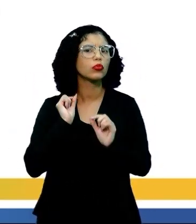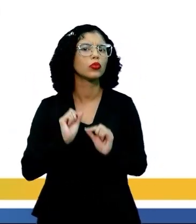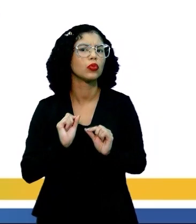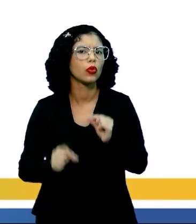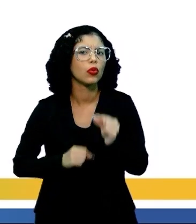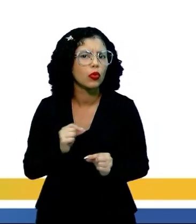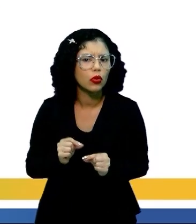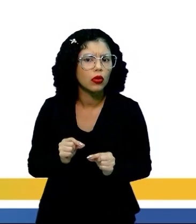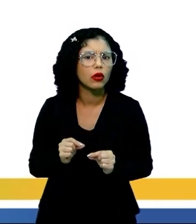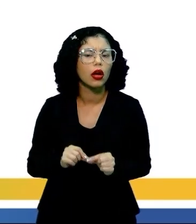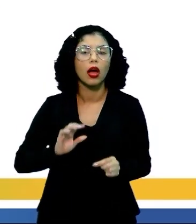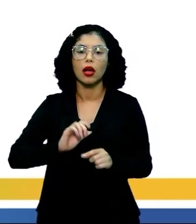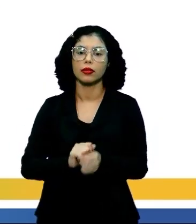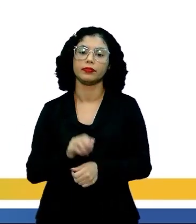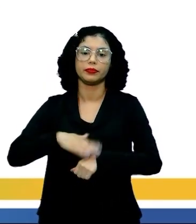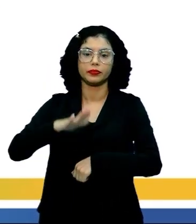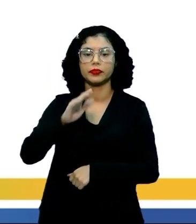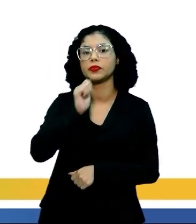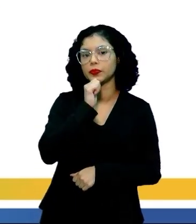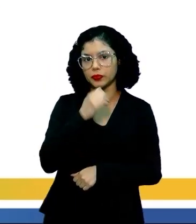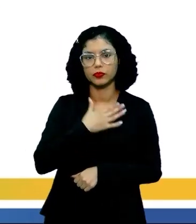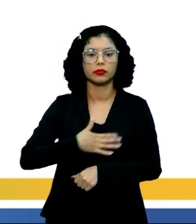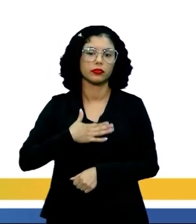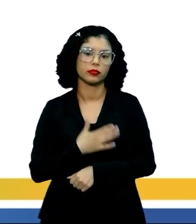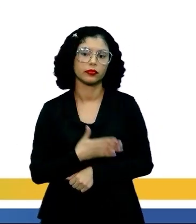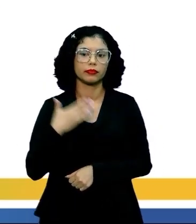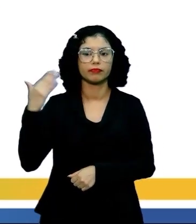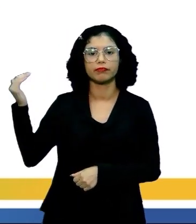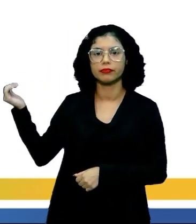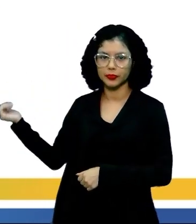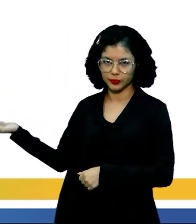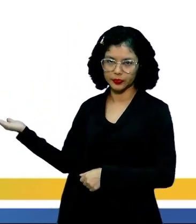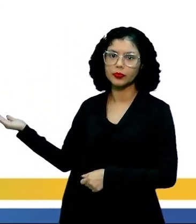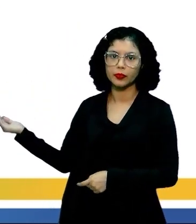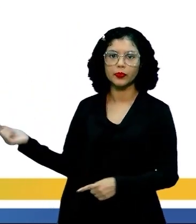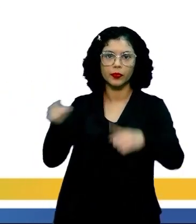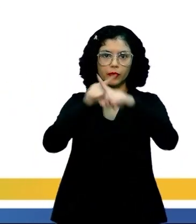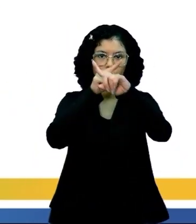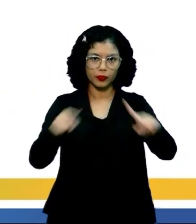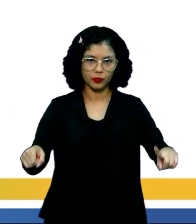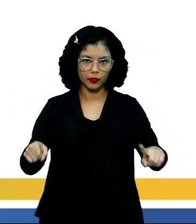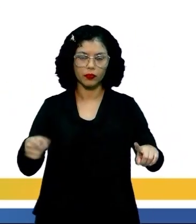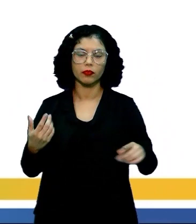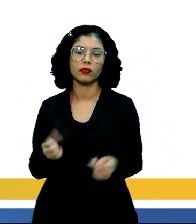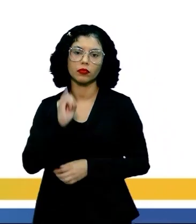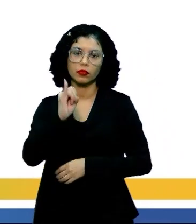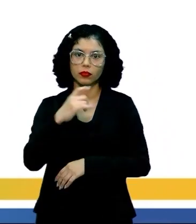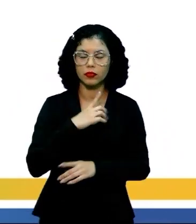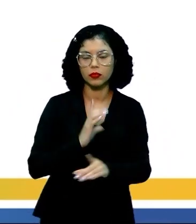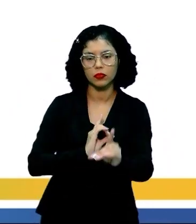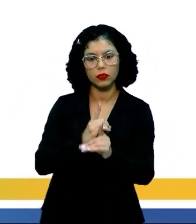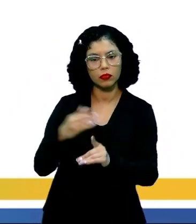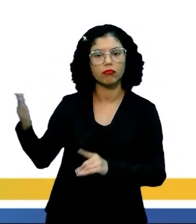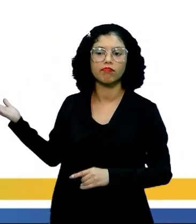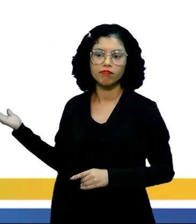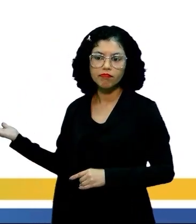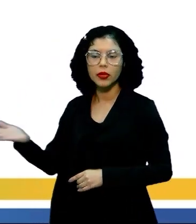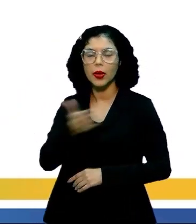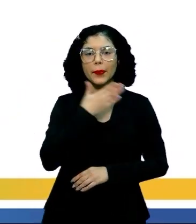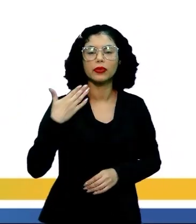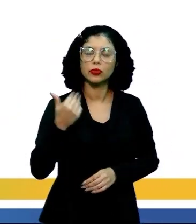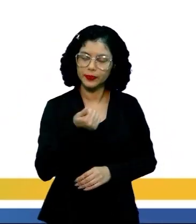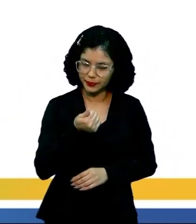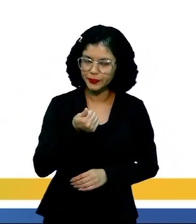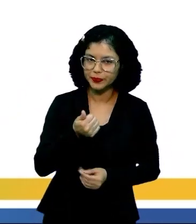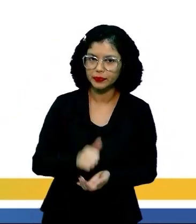A maioria dos alunos é acostumado com a regra de 3, tá? Então, se você se identifica por aqui, melhor